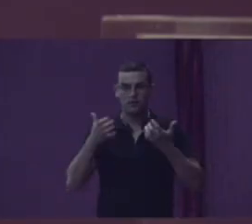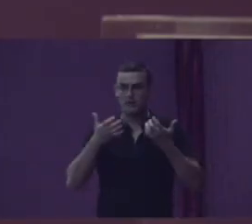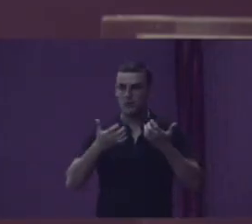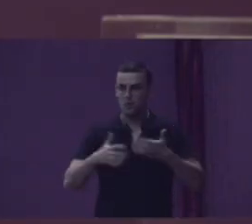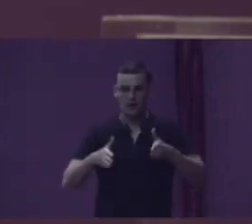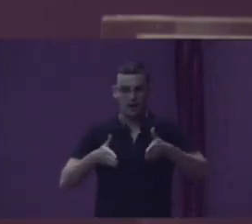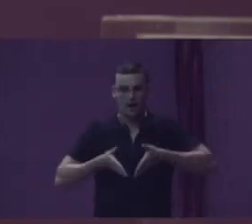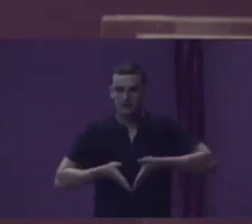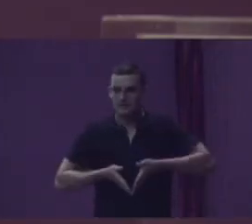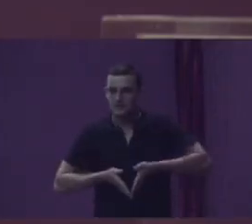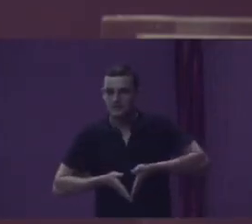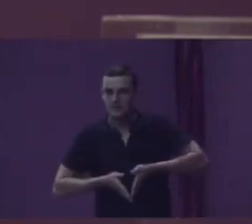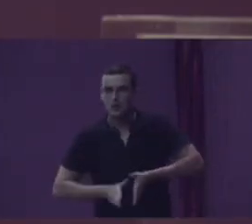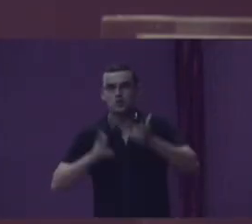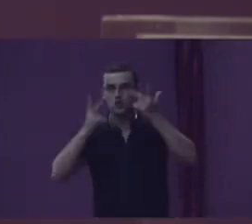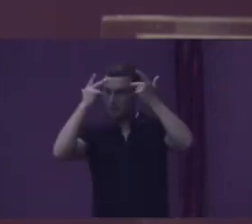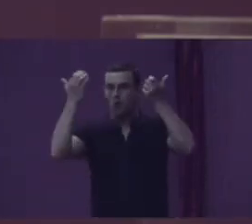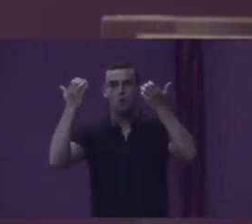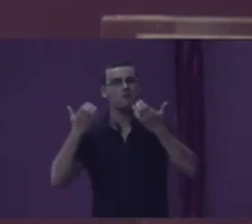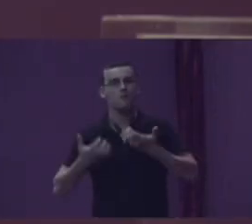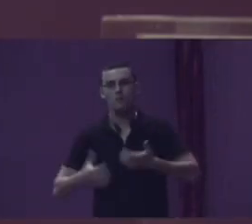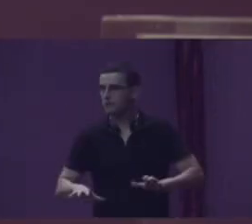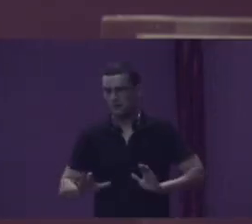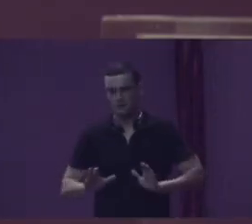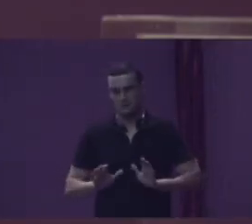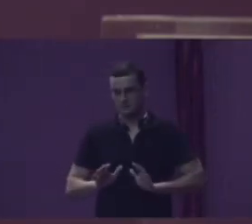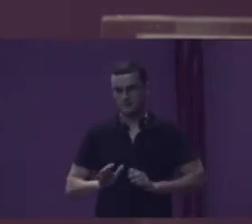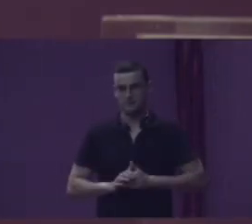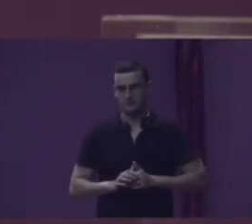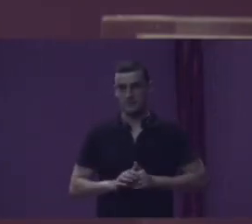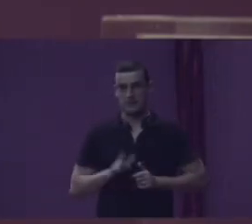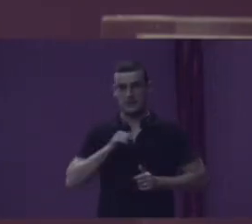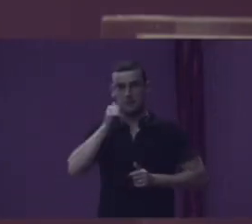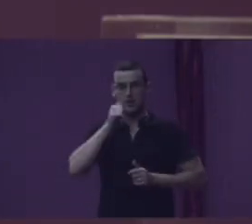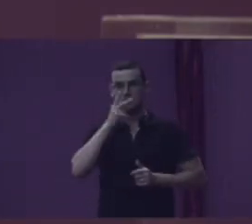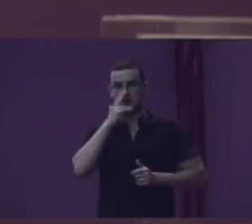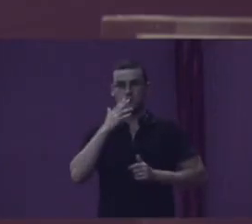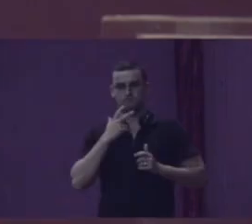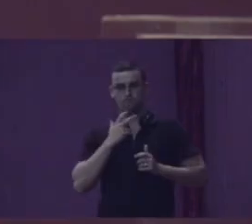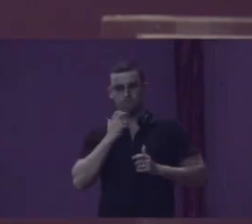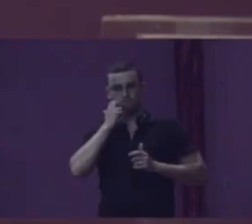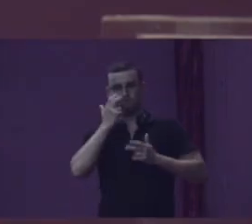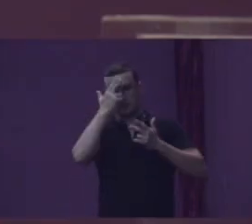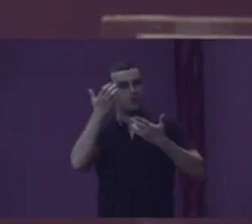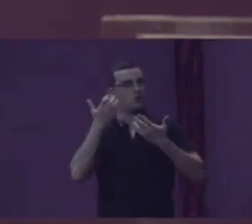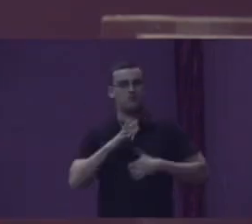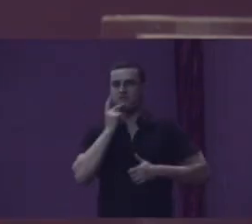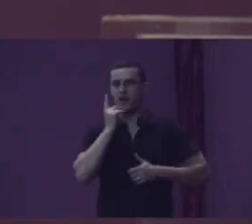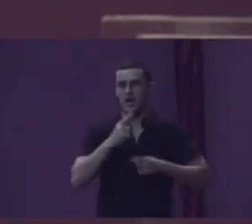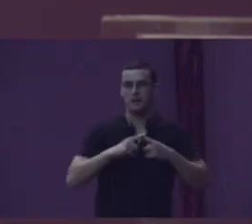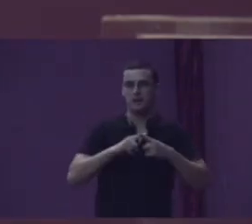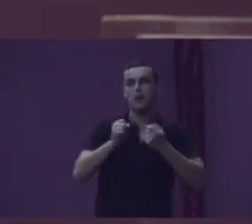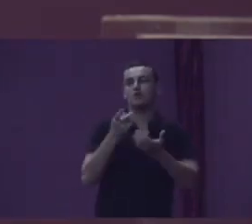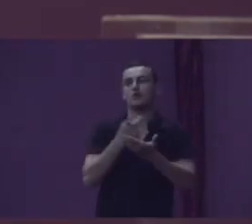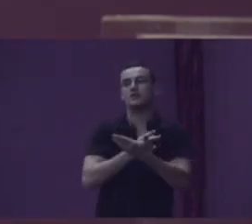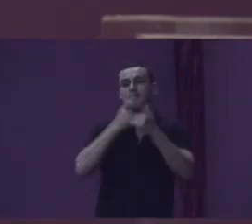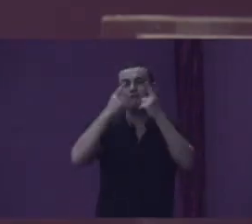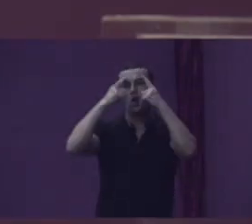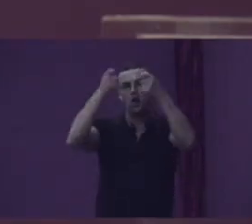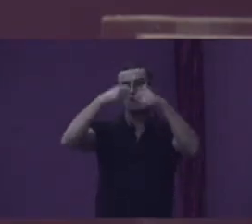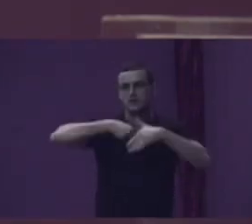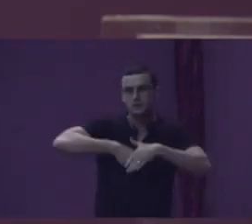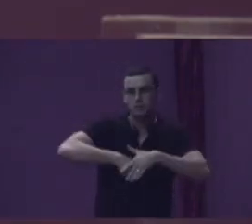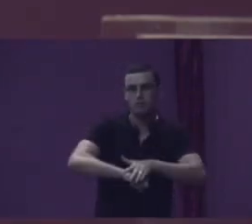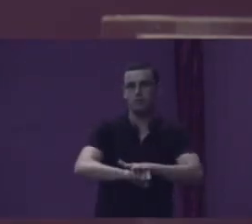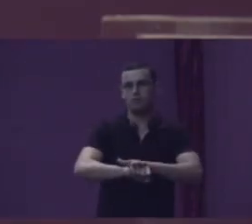parto vaginal, tem uma má reputação. Se vamos falar que tem problemas, é que pode ser violenta, é que pode ser uma surpresa, vai